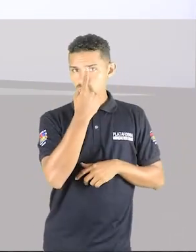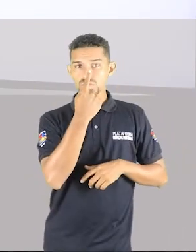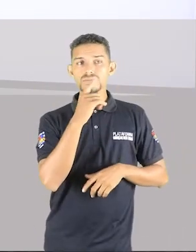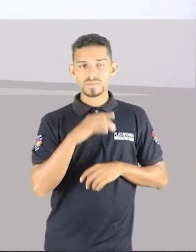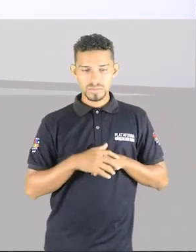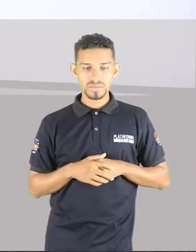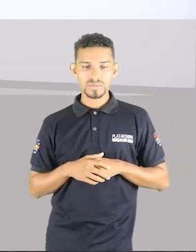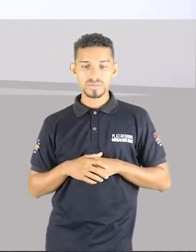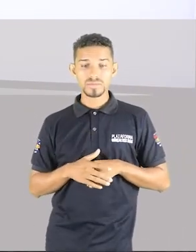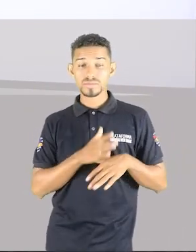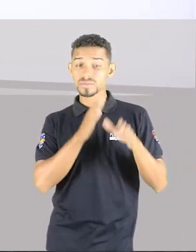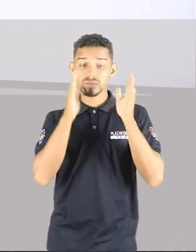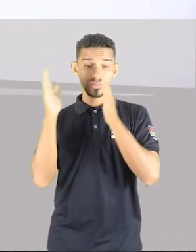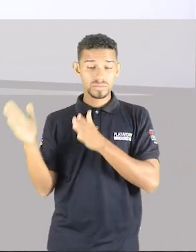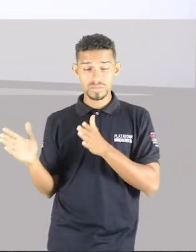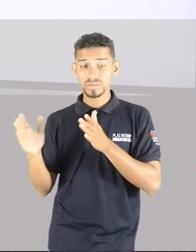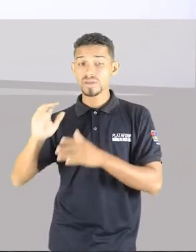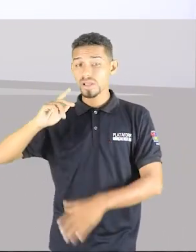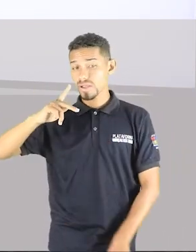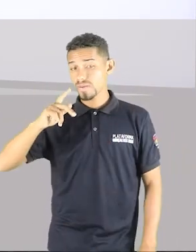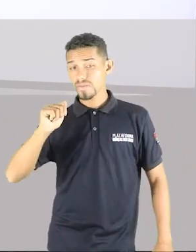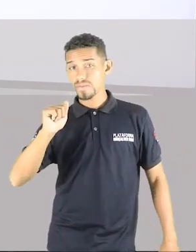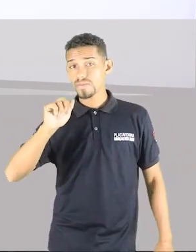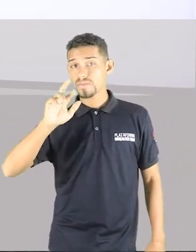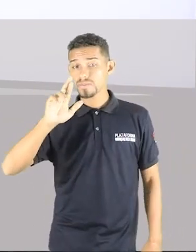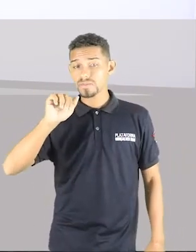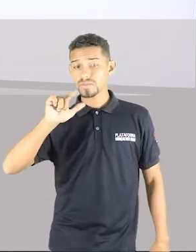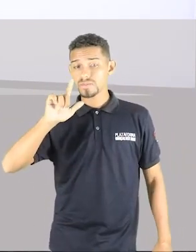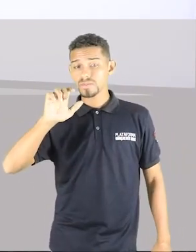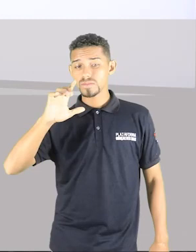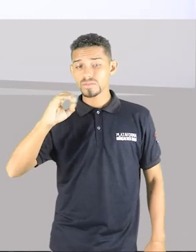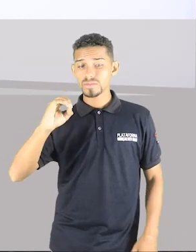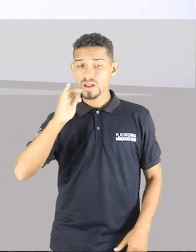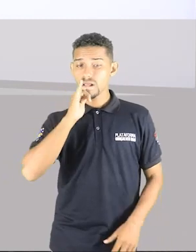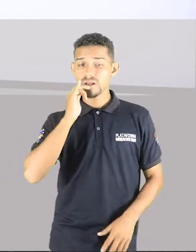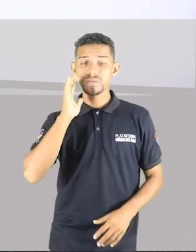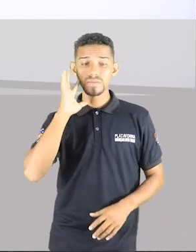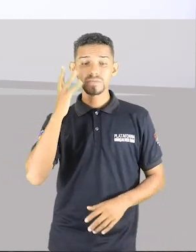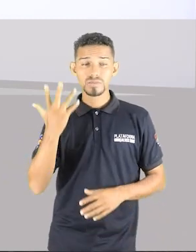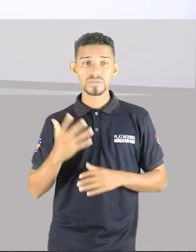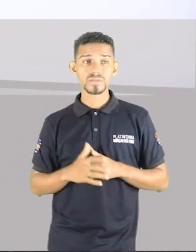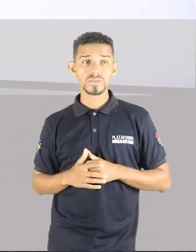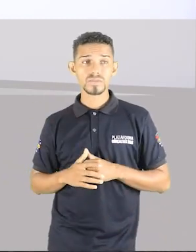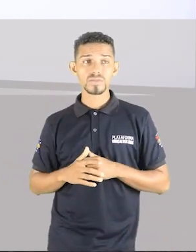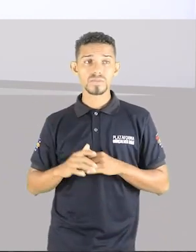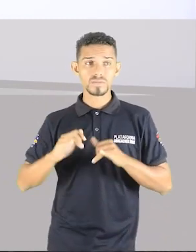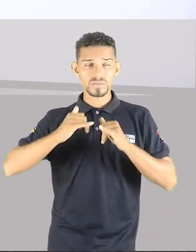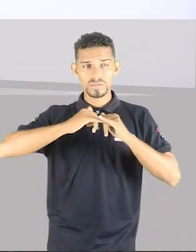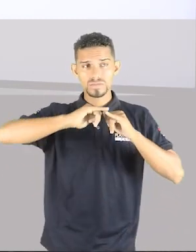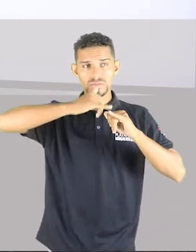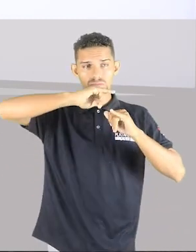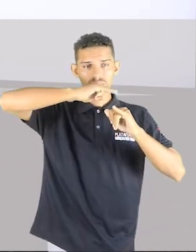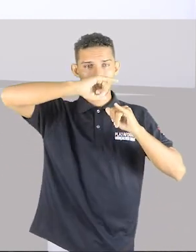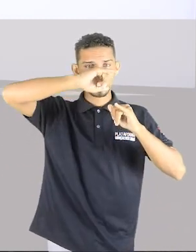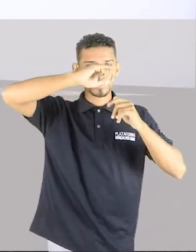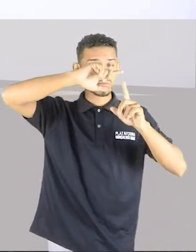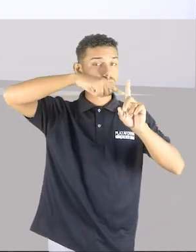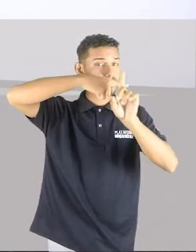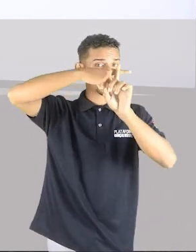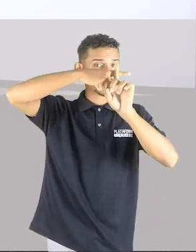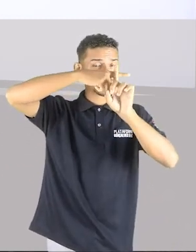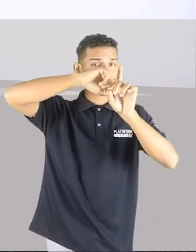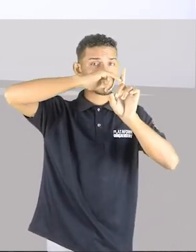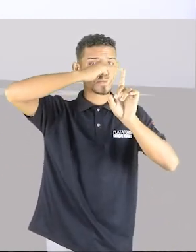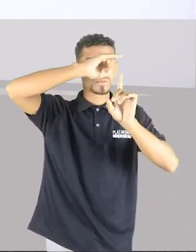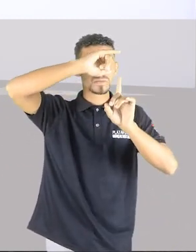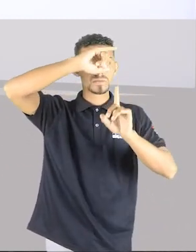corrente na associação em paralelo nos circuitos em paralelo olha aqui ó a corrente ela vem aqui ó sai do Polo positivo